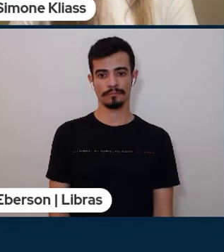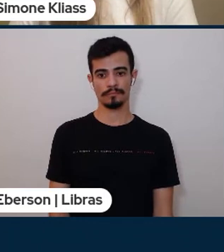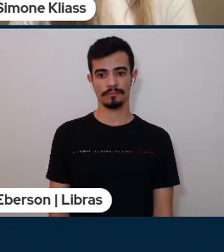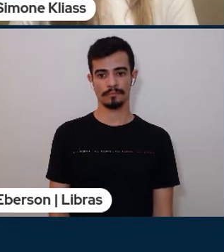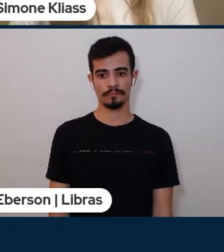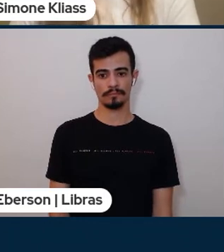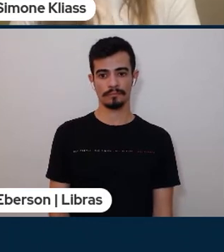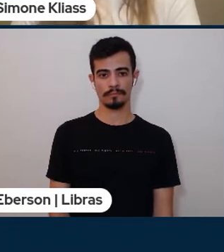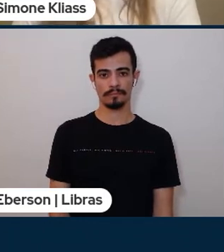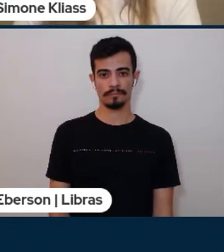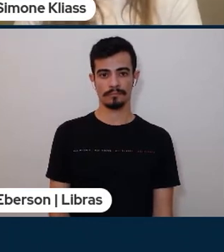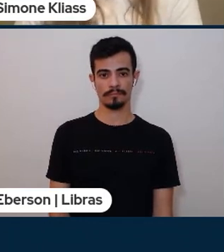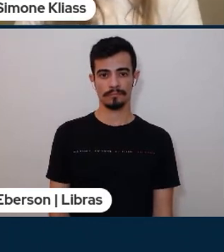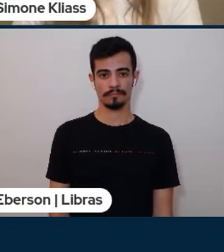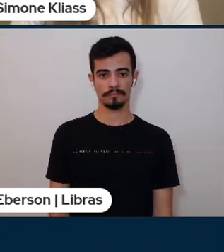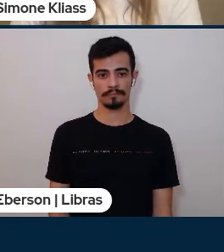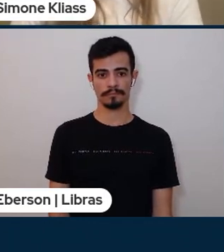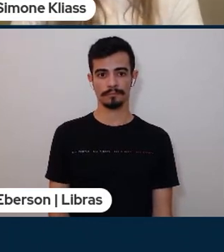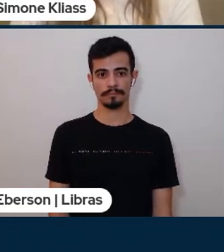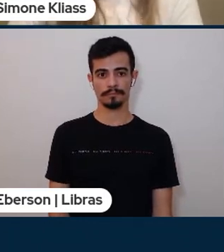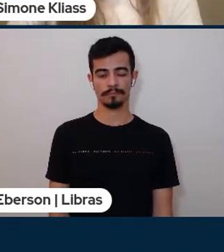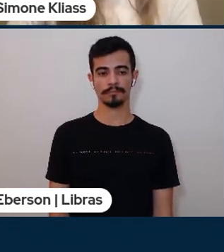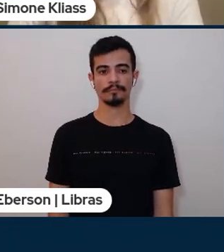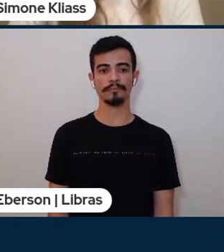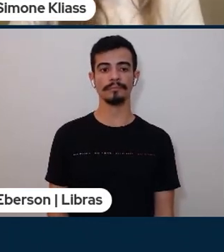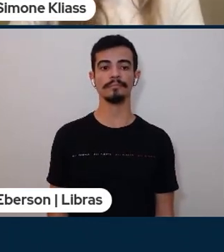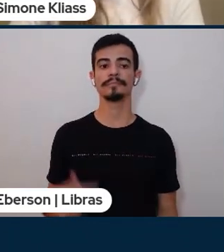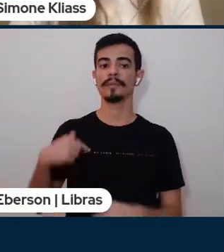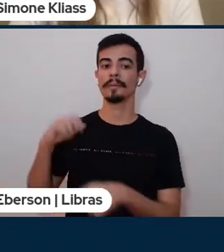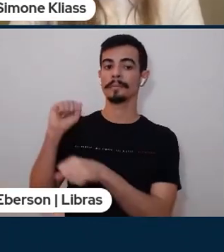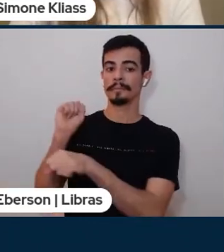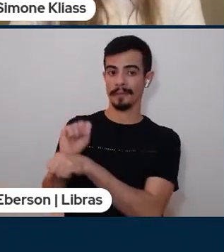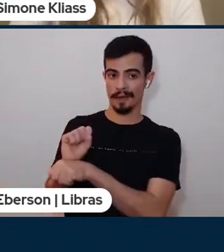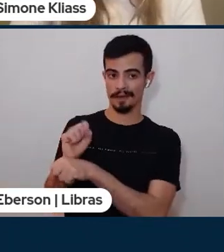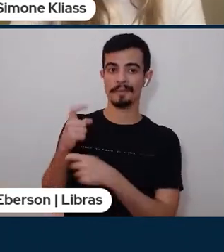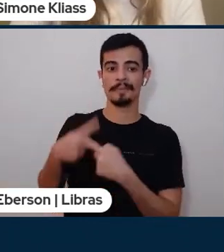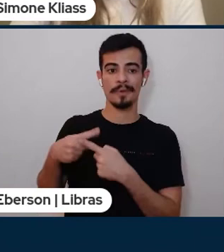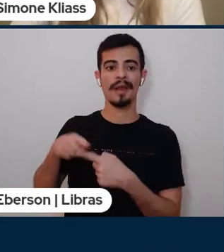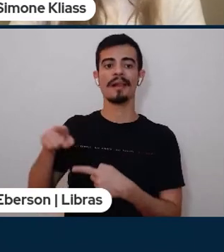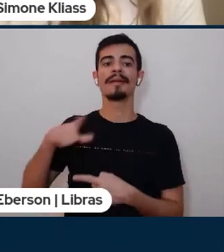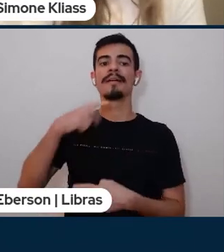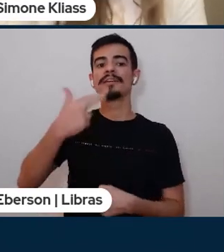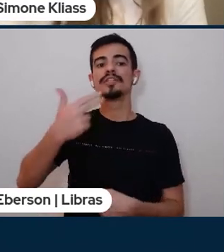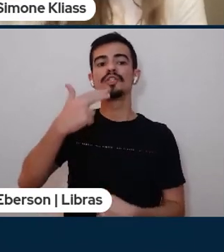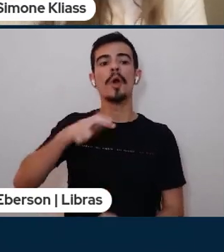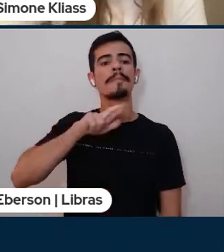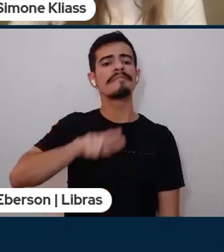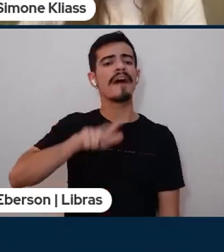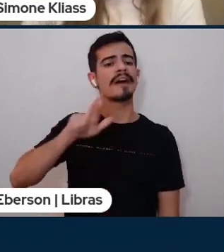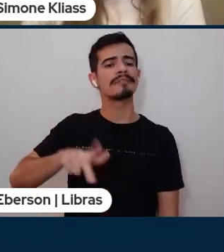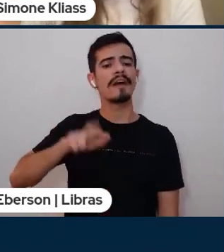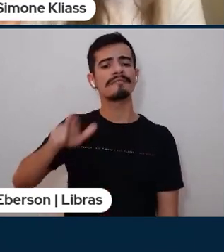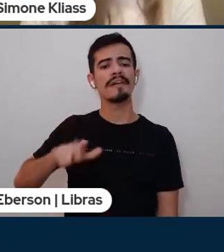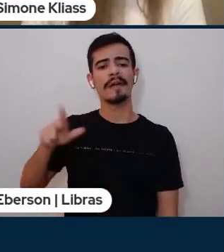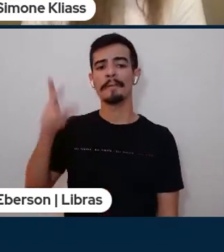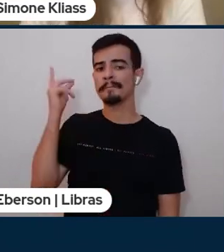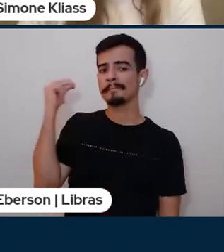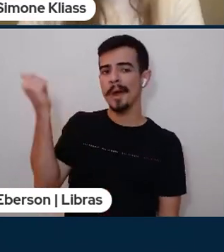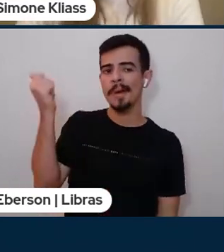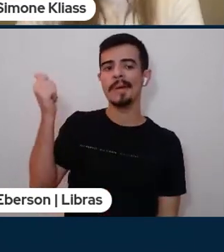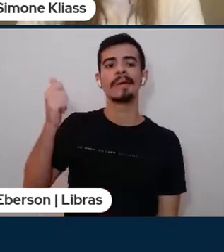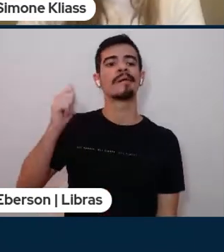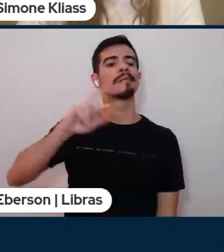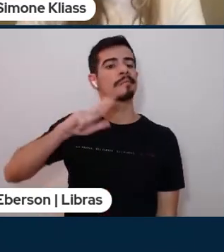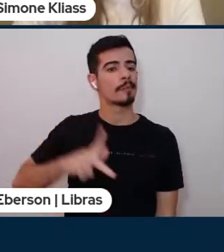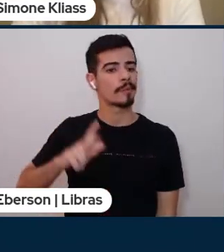e eu vou dar uma pausa porque na verdade aí depois ela vai falar vários idiomas assim estalar de dedo que ela não tava